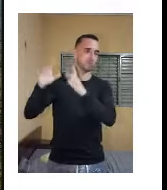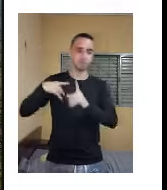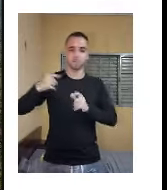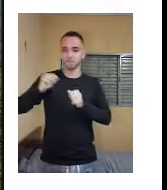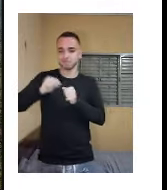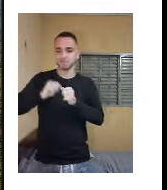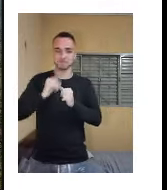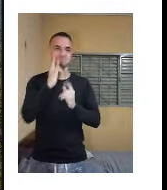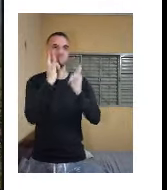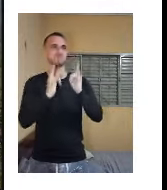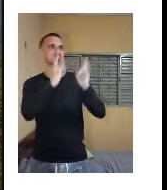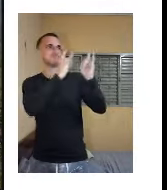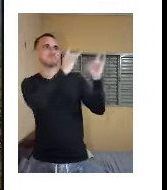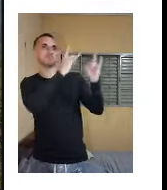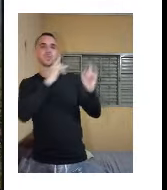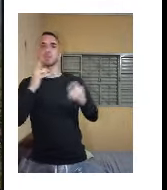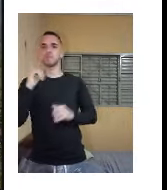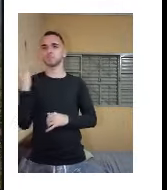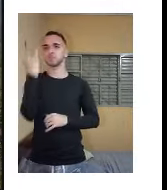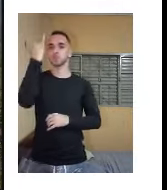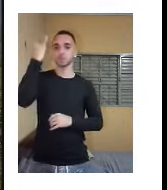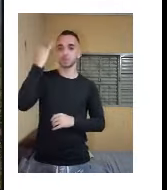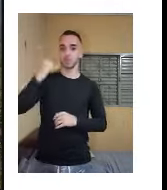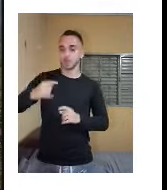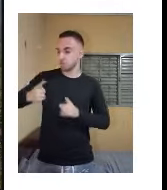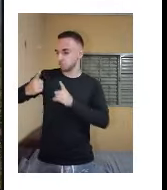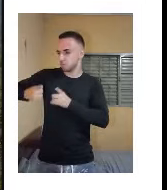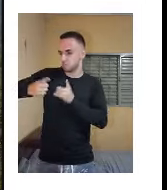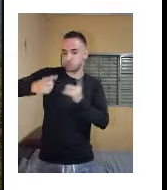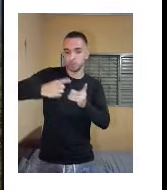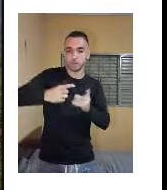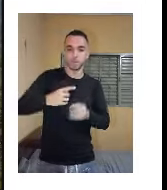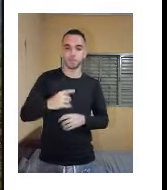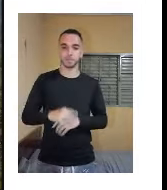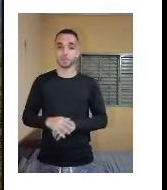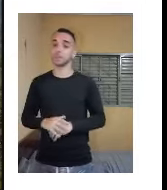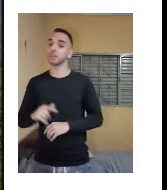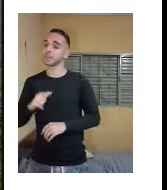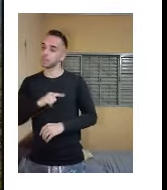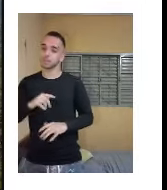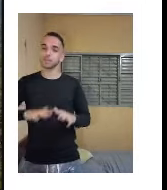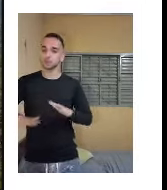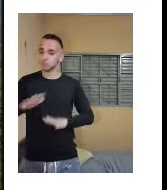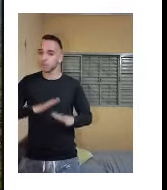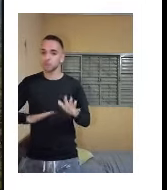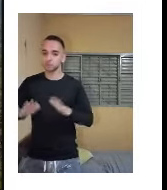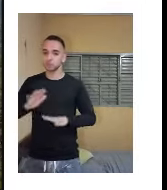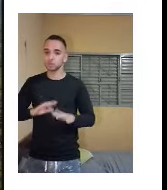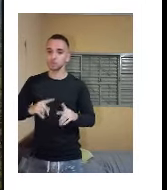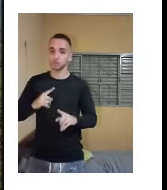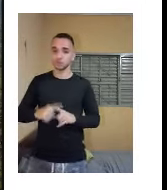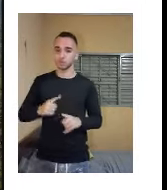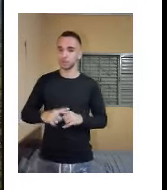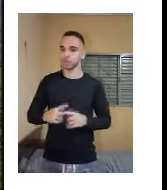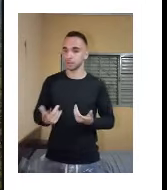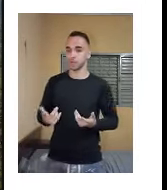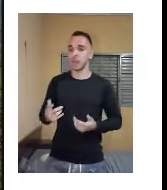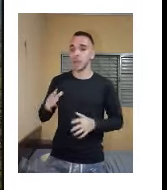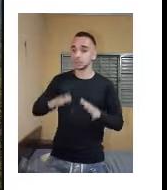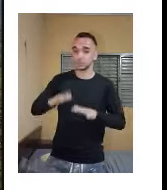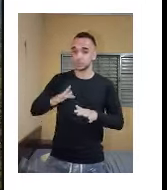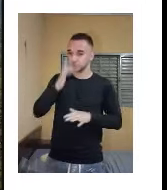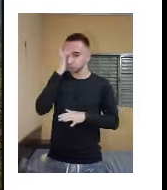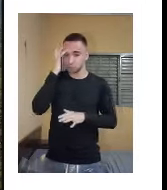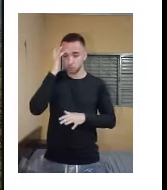se avançava anteriormente. Ou seja, em geral, mais de 75% de todas as